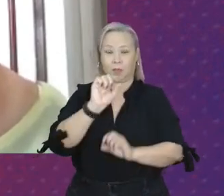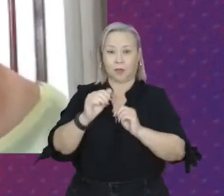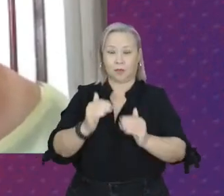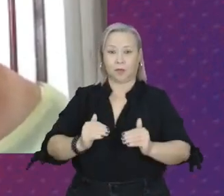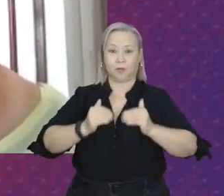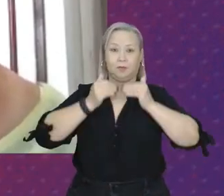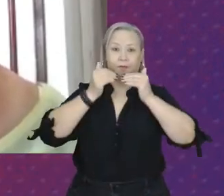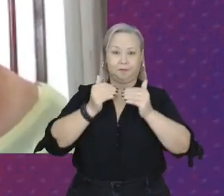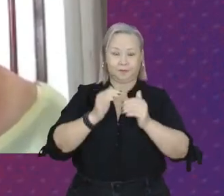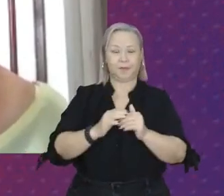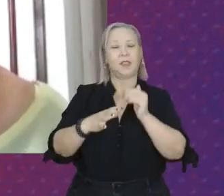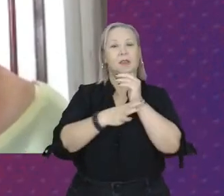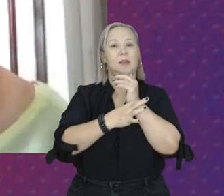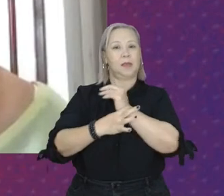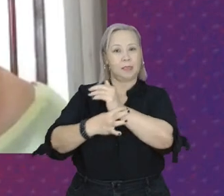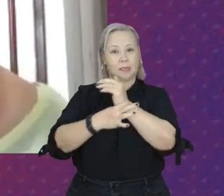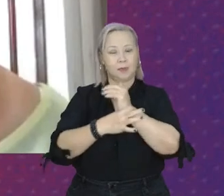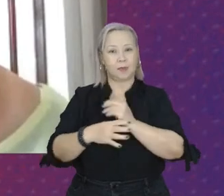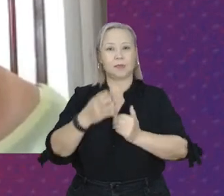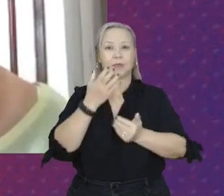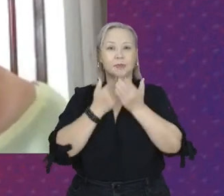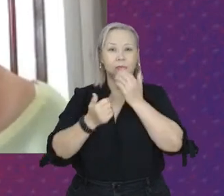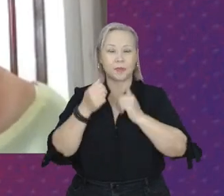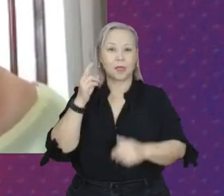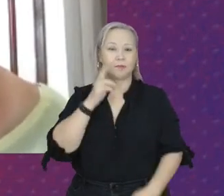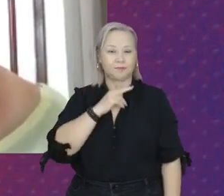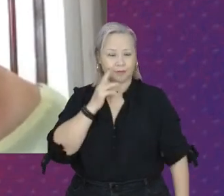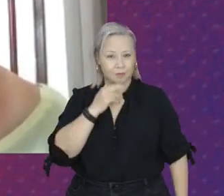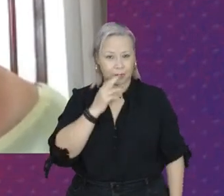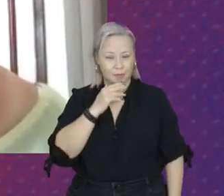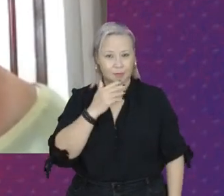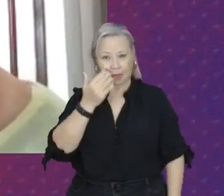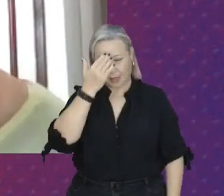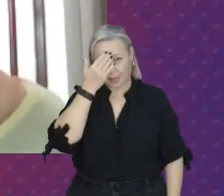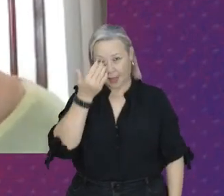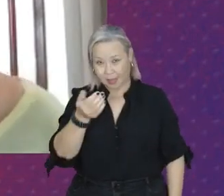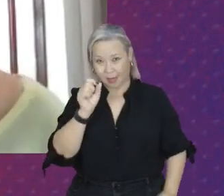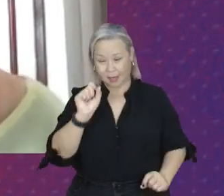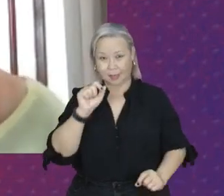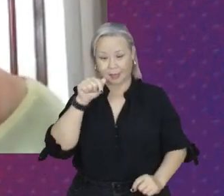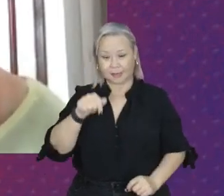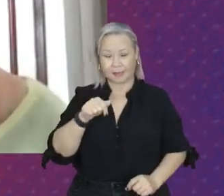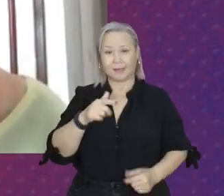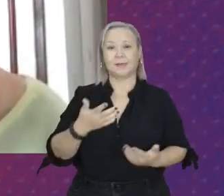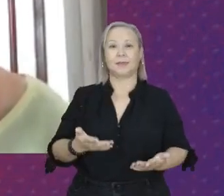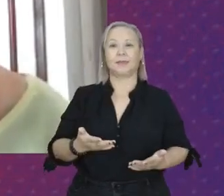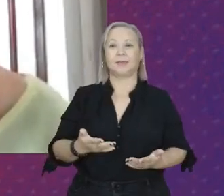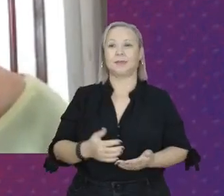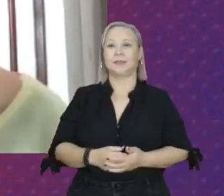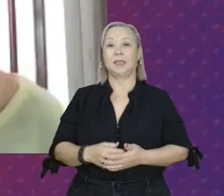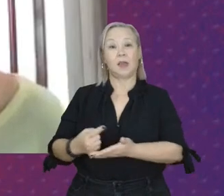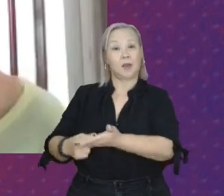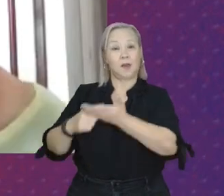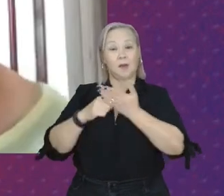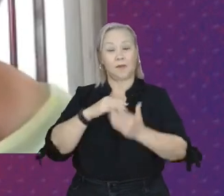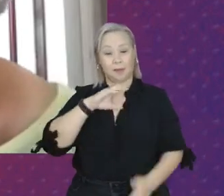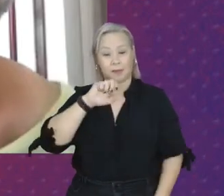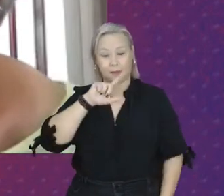Soberania e Segurança Alimentar e Nutricional. Agradeço aqui o convite da Célia,